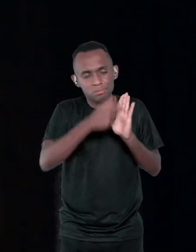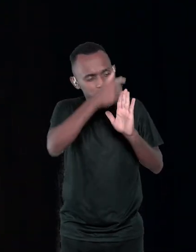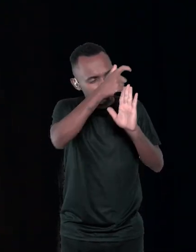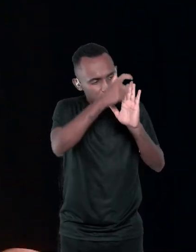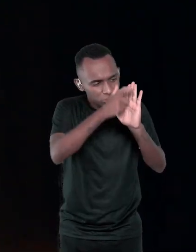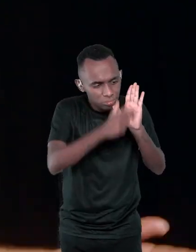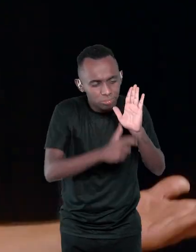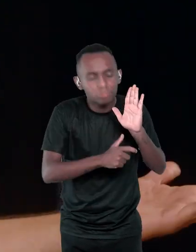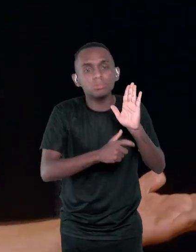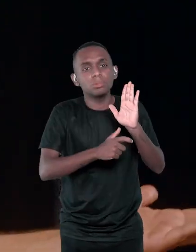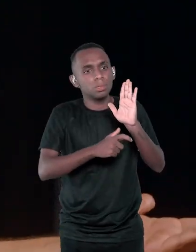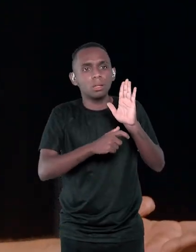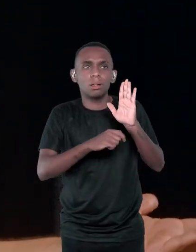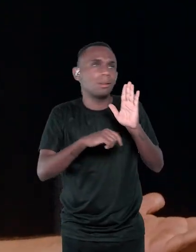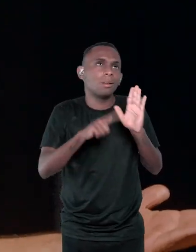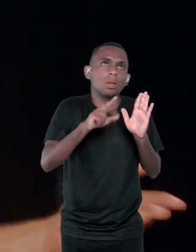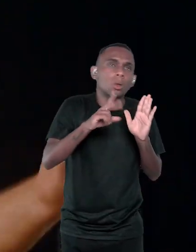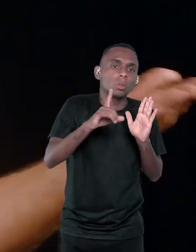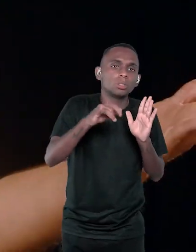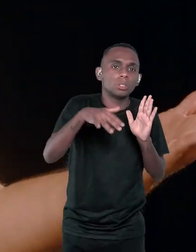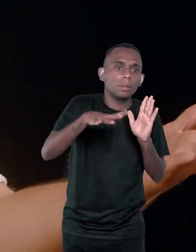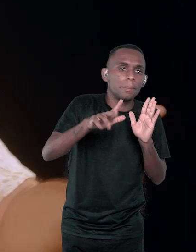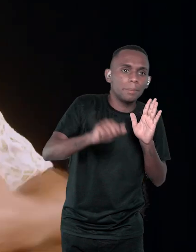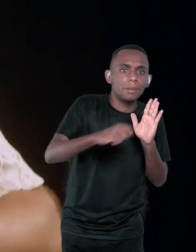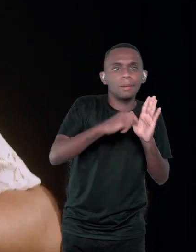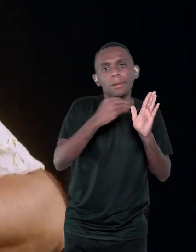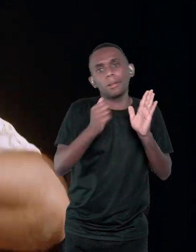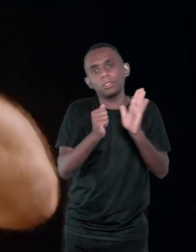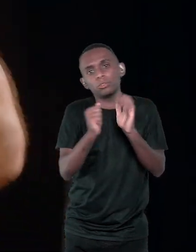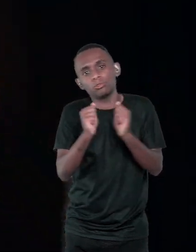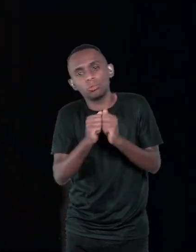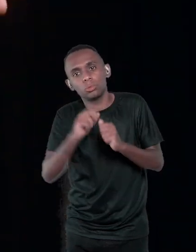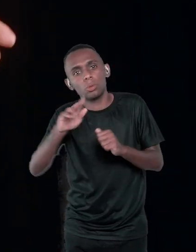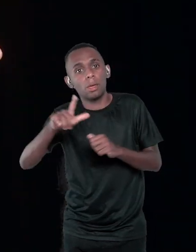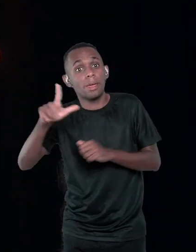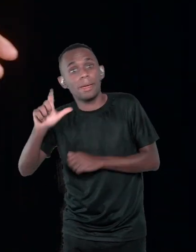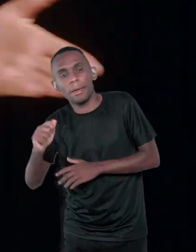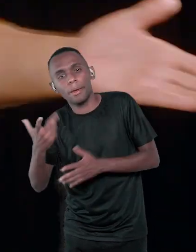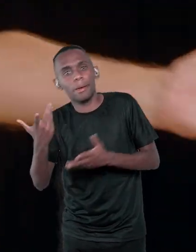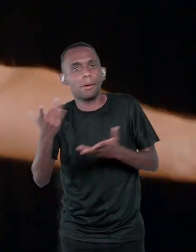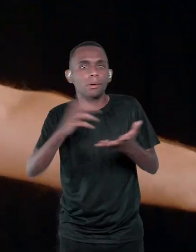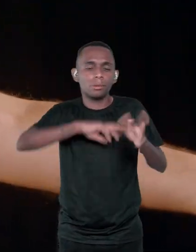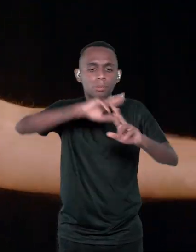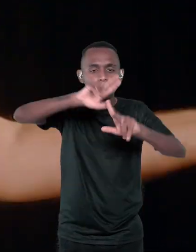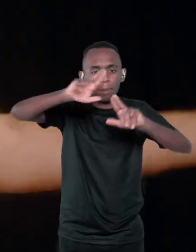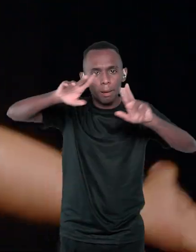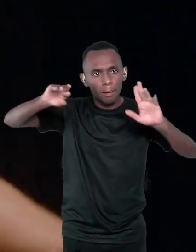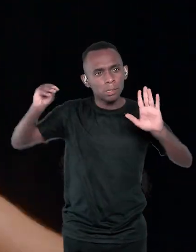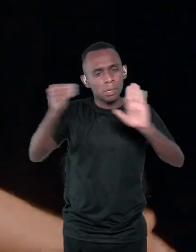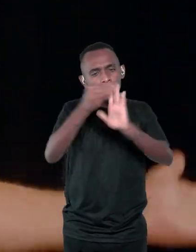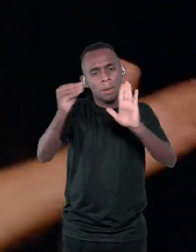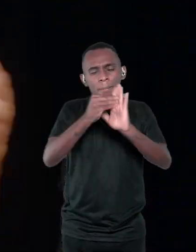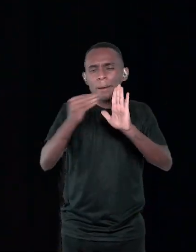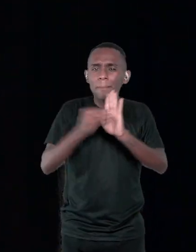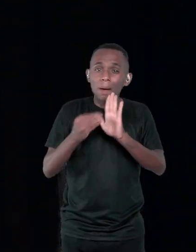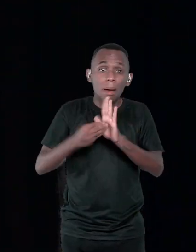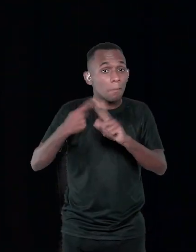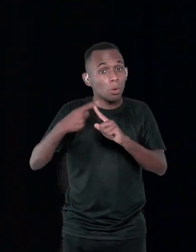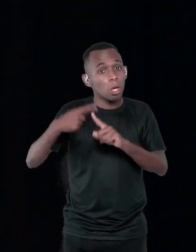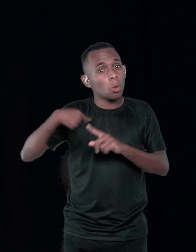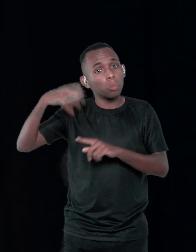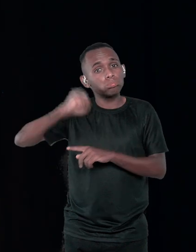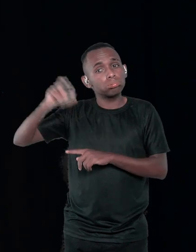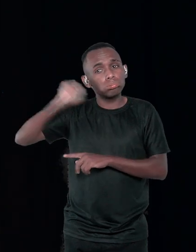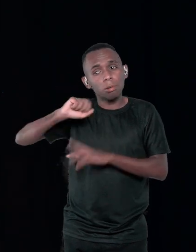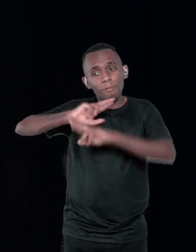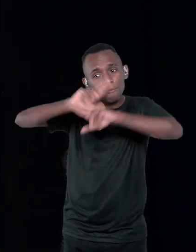eu posso botar a Ludmilla junto com a Clara Nunes, Elza Soares do lado de Culture Club, eu posso botar Smiths e logo na